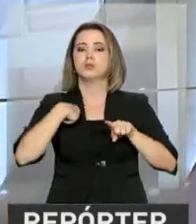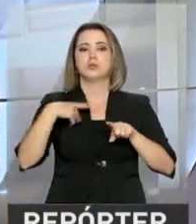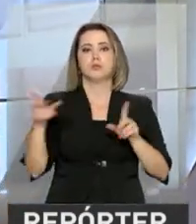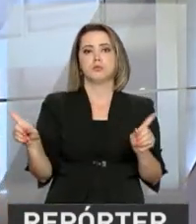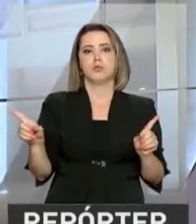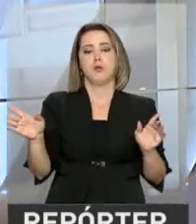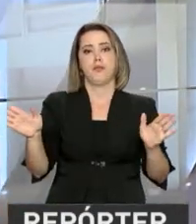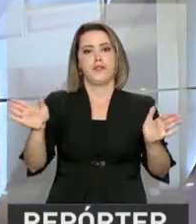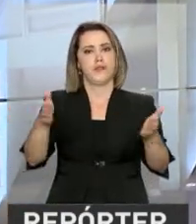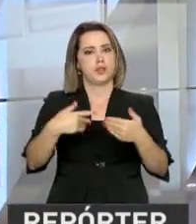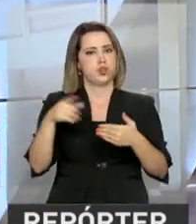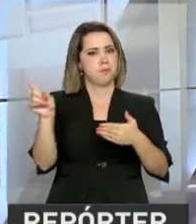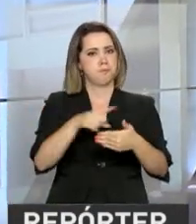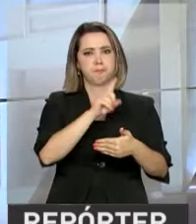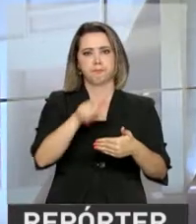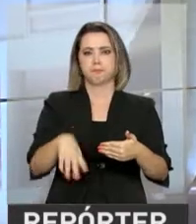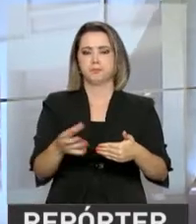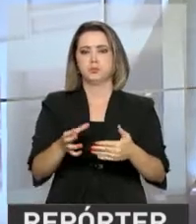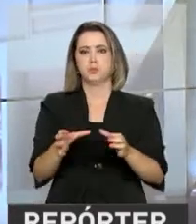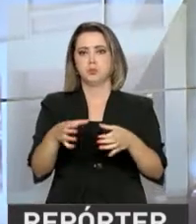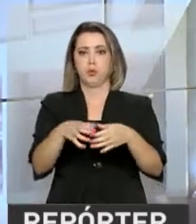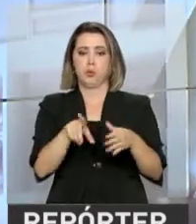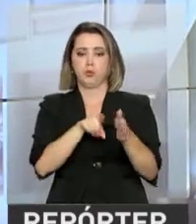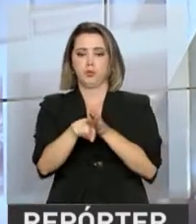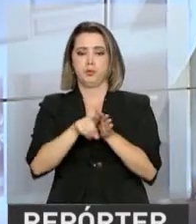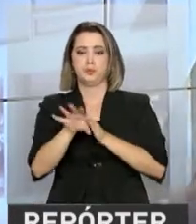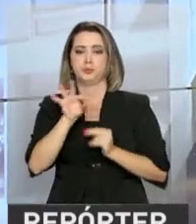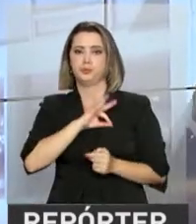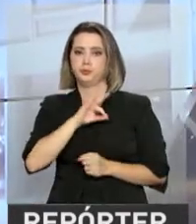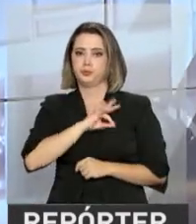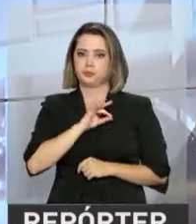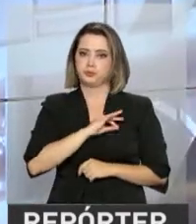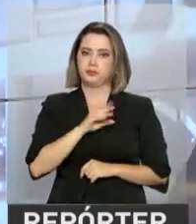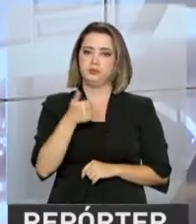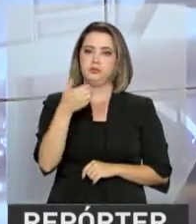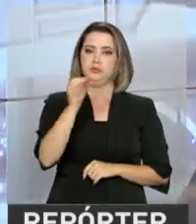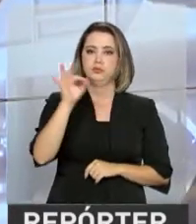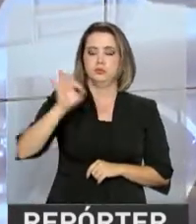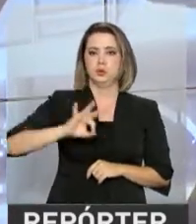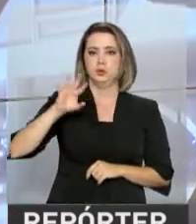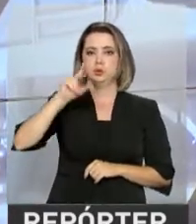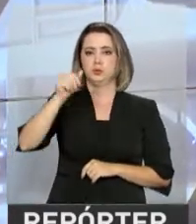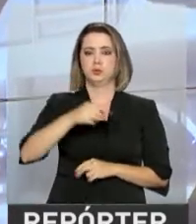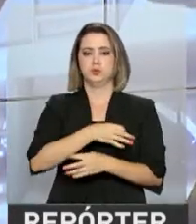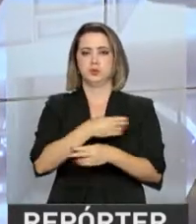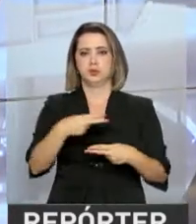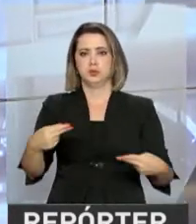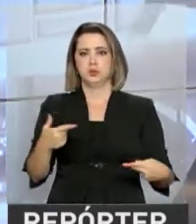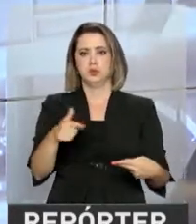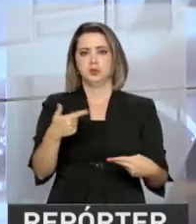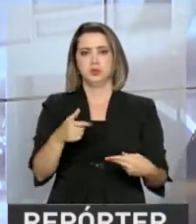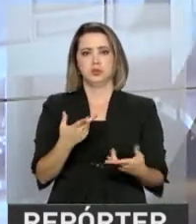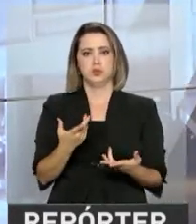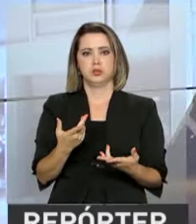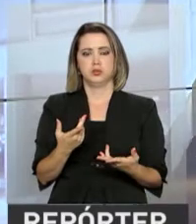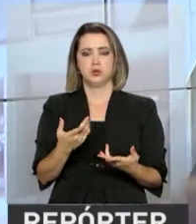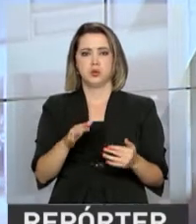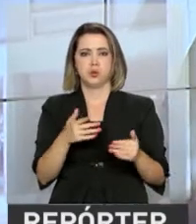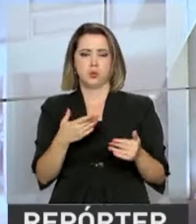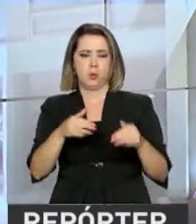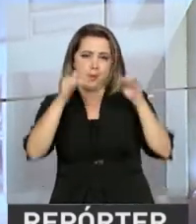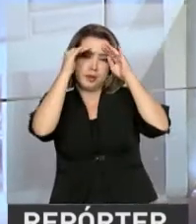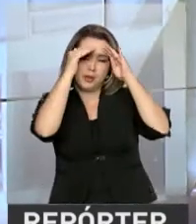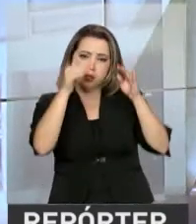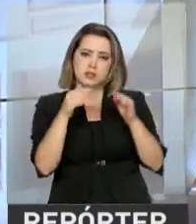interditados pela operação carne é fraca cerca de 10% das amostras não observar normas técnicas técnicas